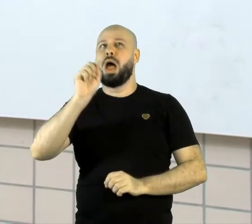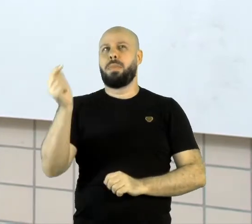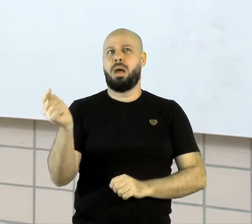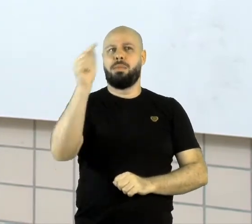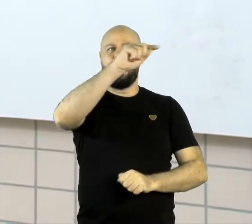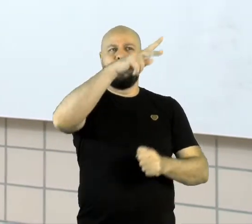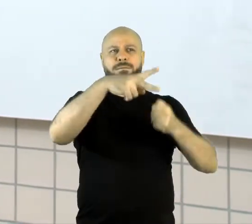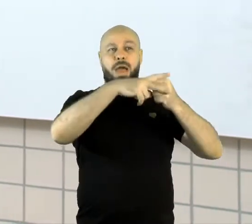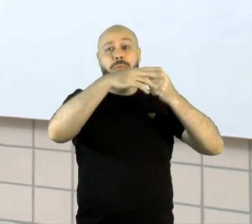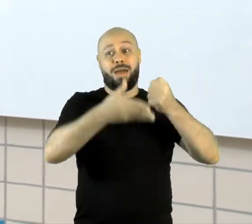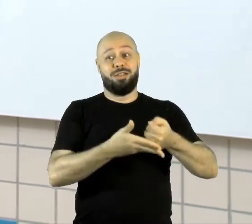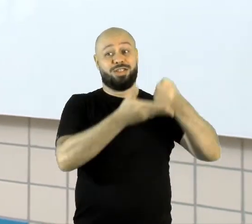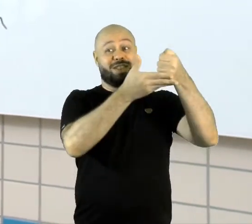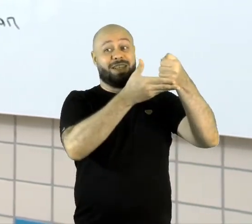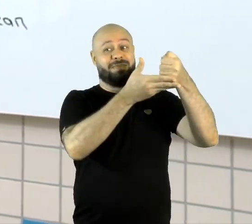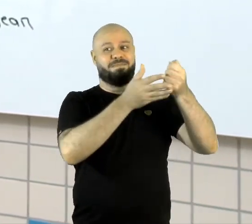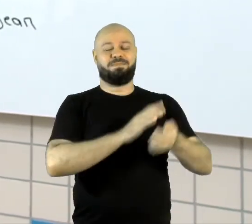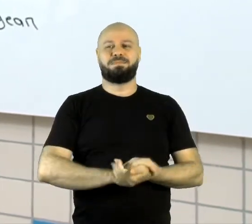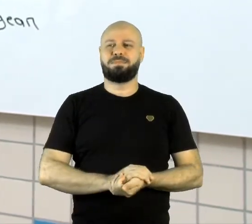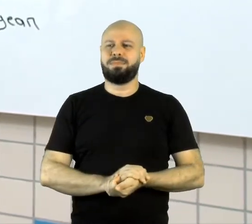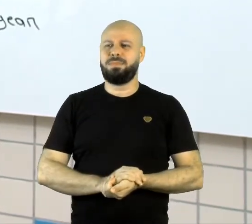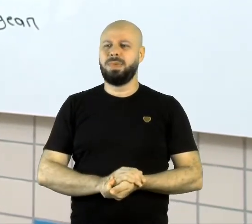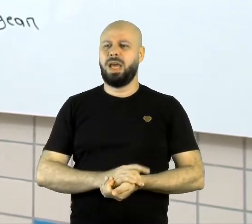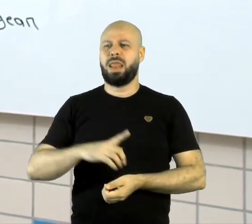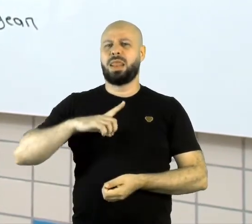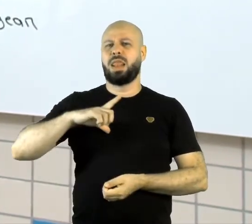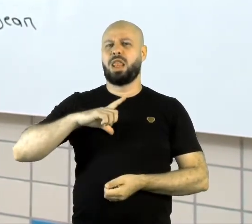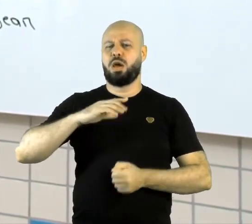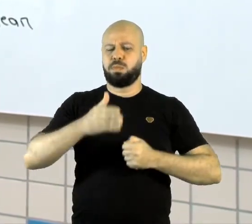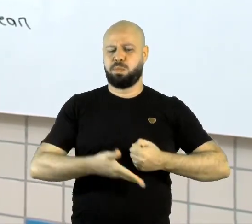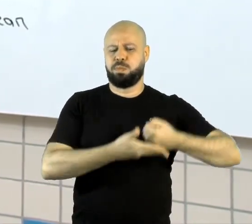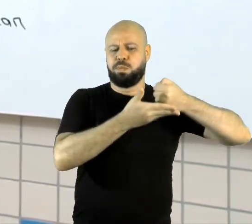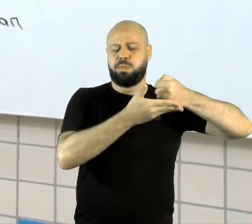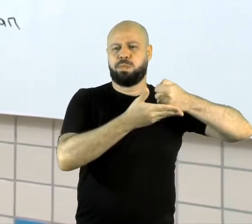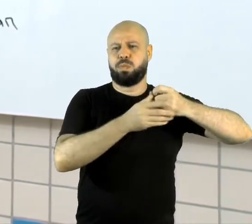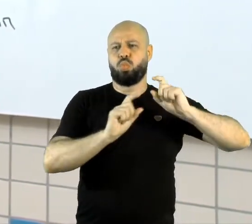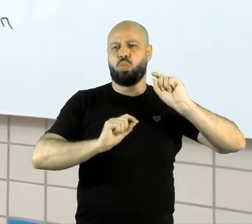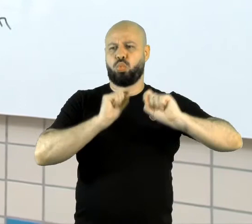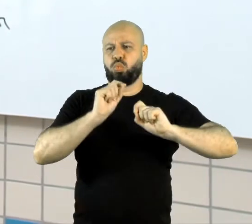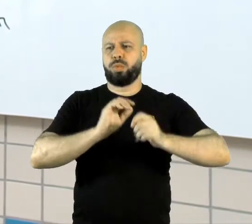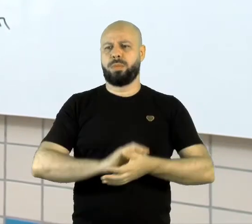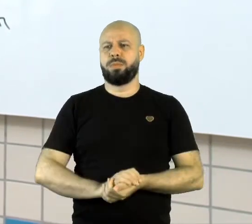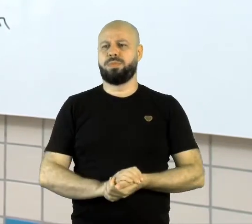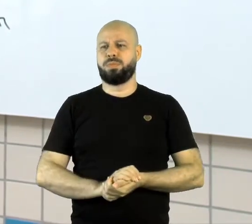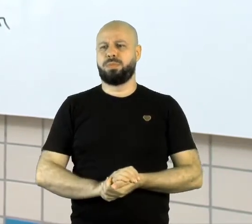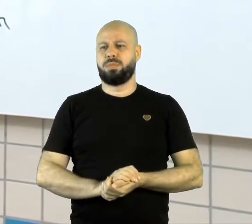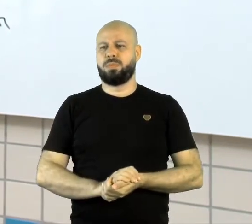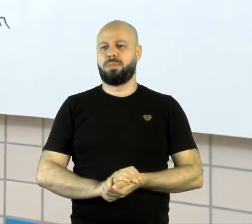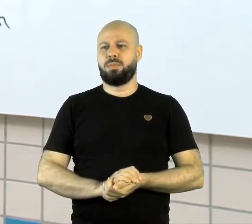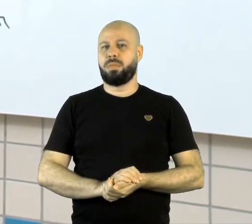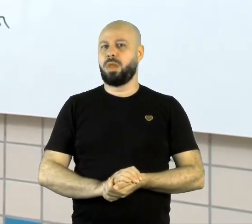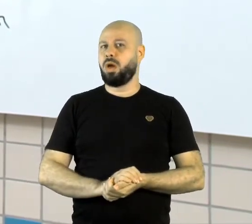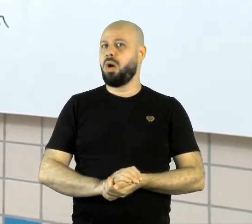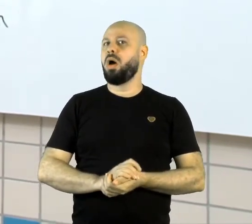auxiliar, ok? Então eu tenho o quê? O verbo auxiliar, não esqueça esse detalhe,